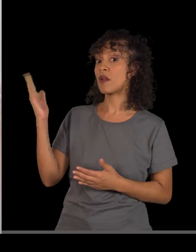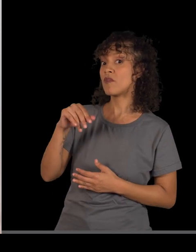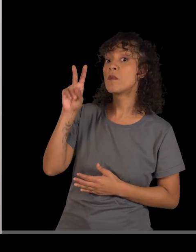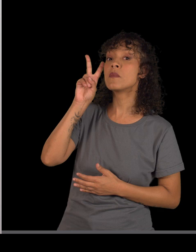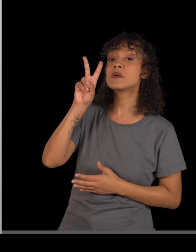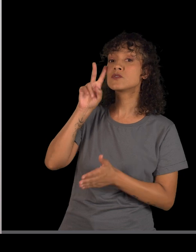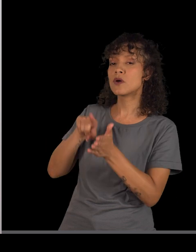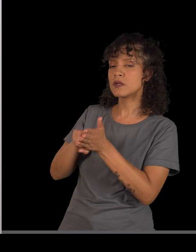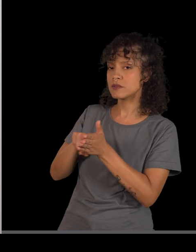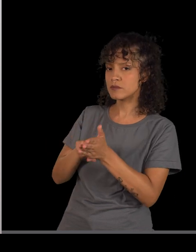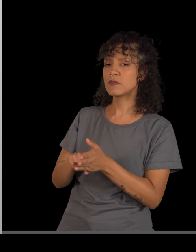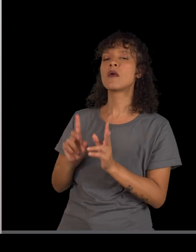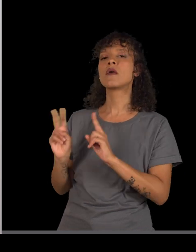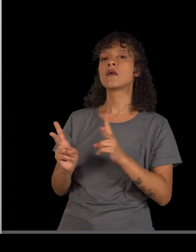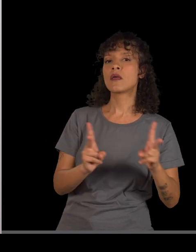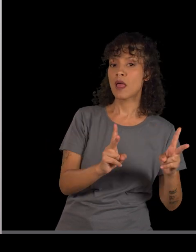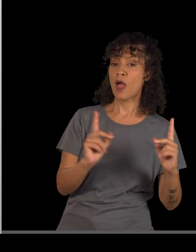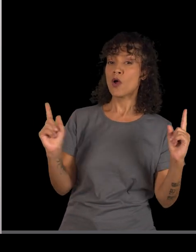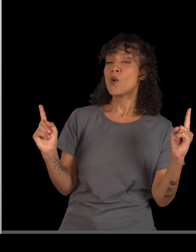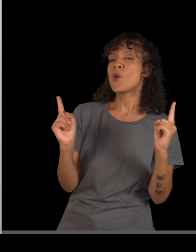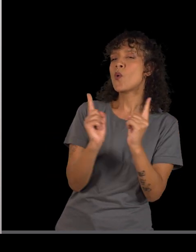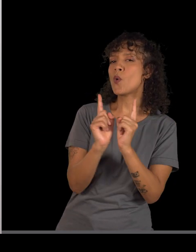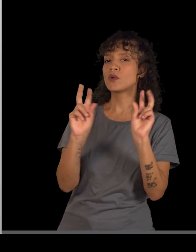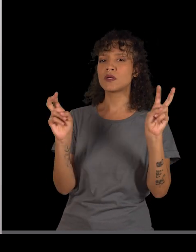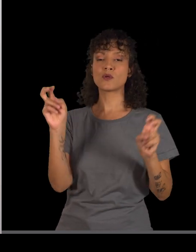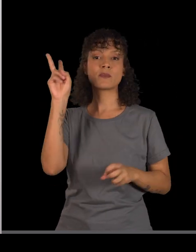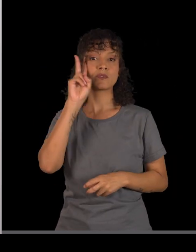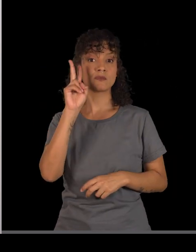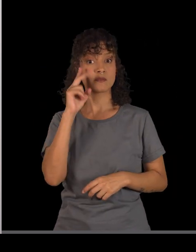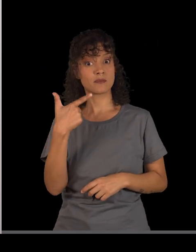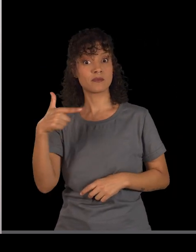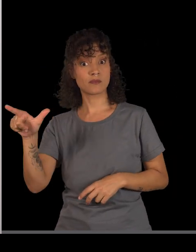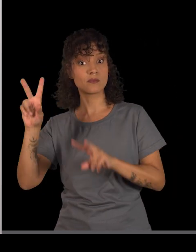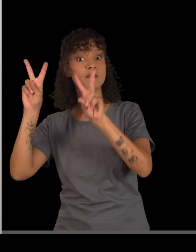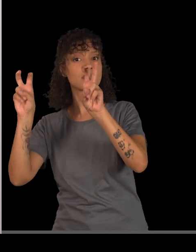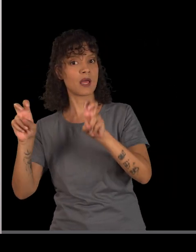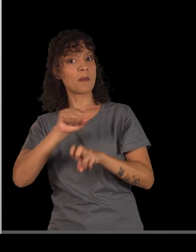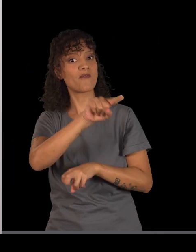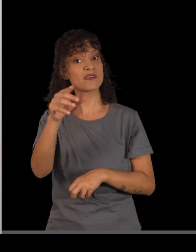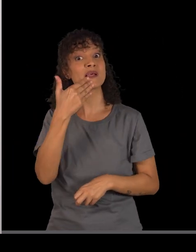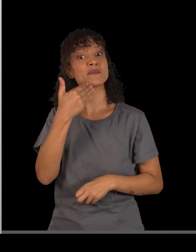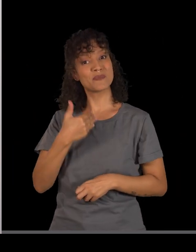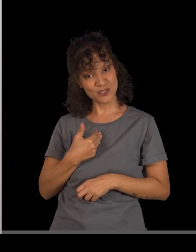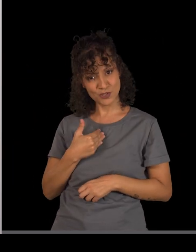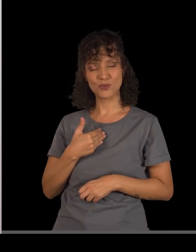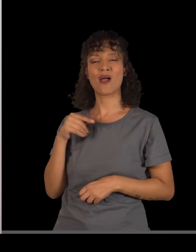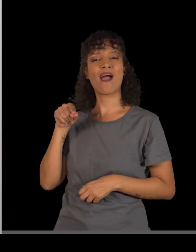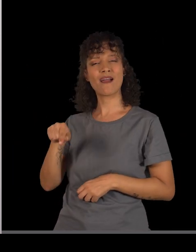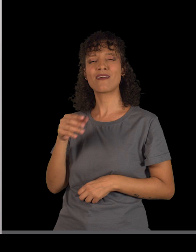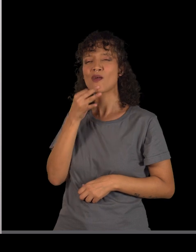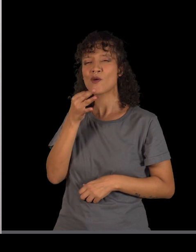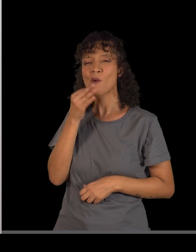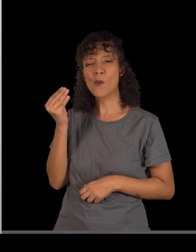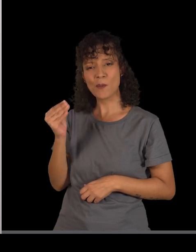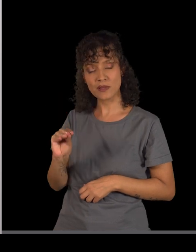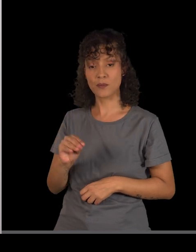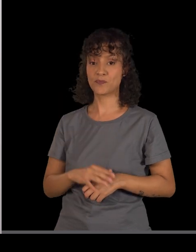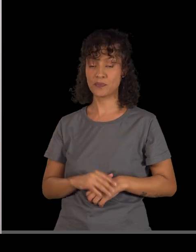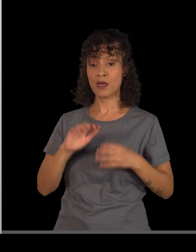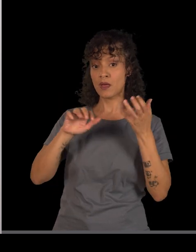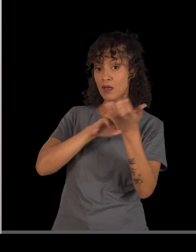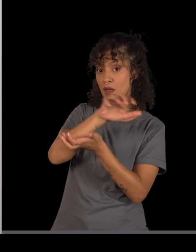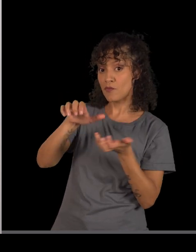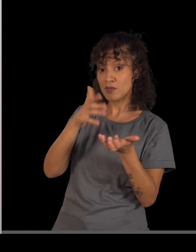Historizando. Vamos continuar com a série Curta Historizando, falando de outro tema pedido por vocês aqui nos comentários, a Revolução